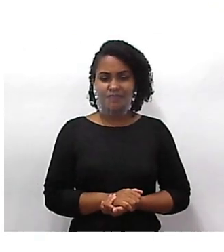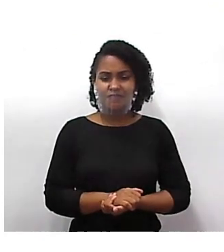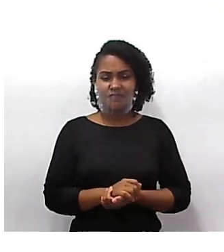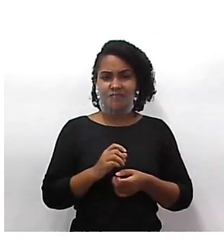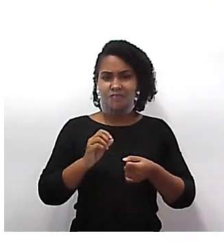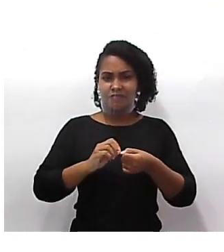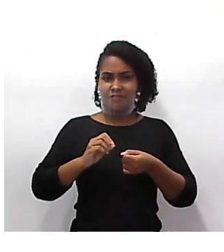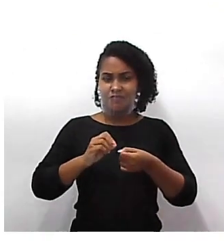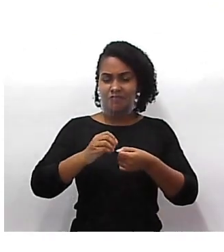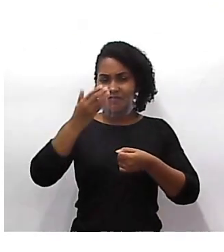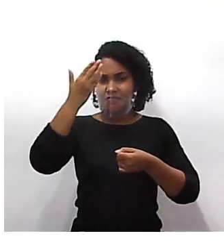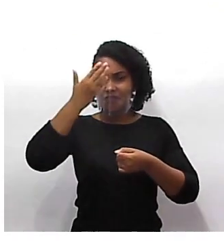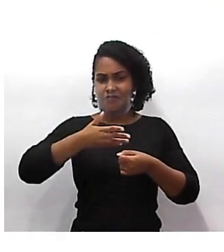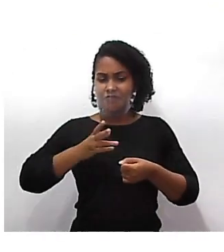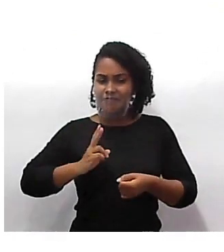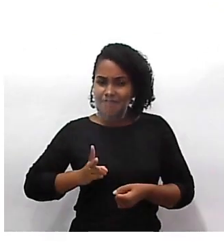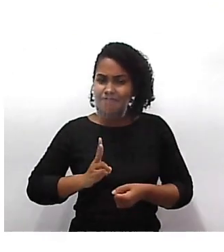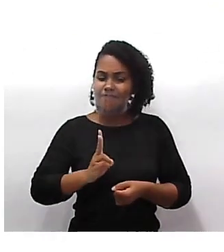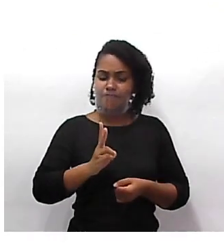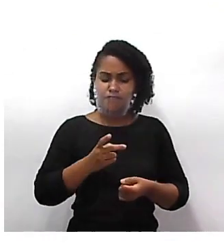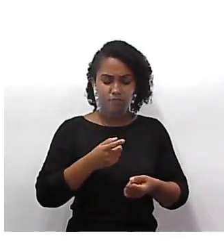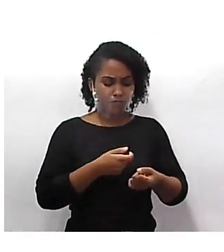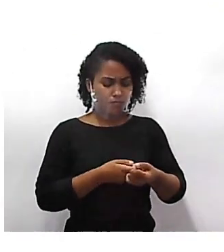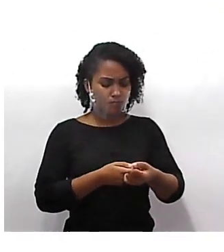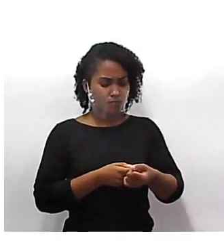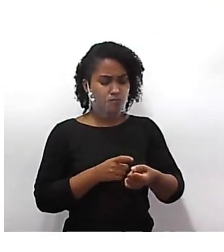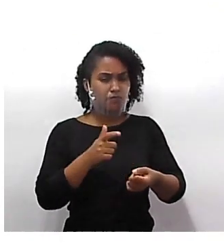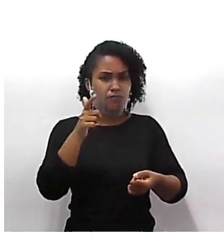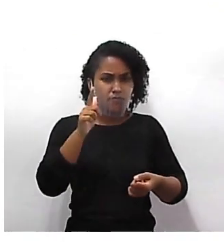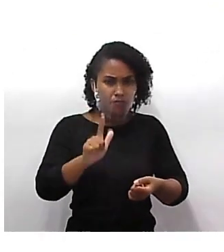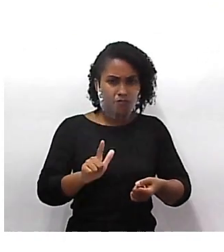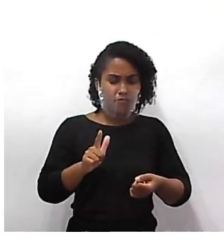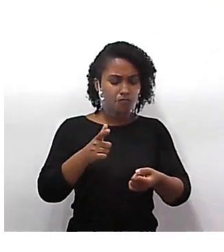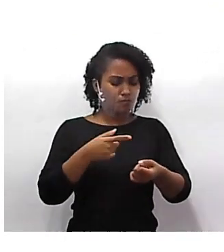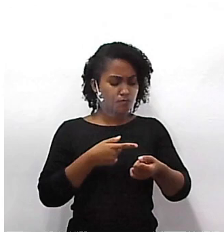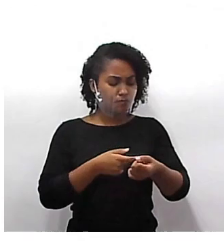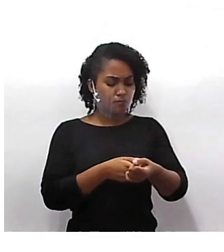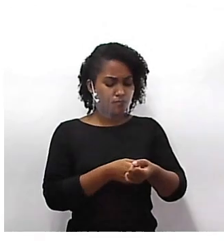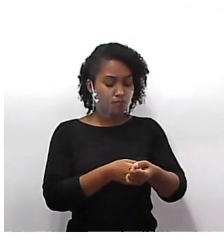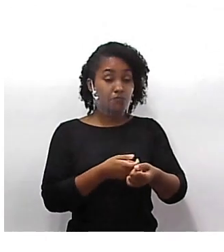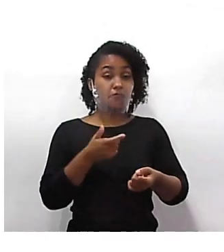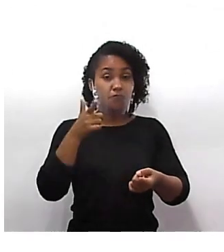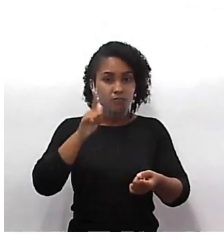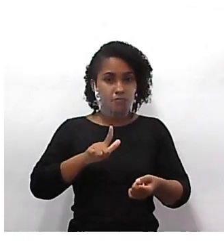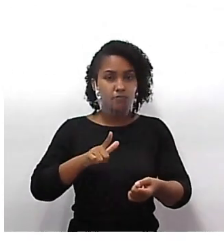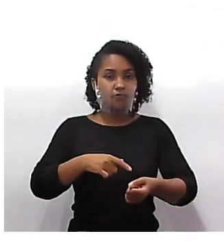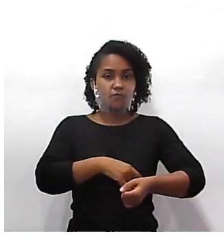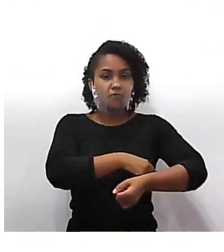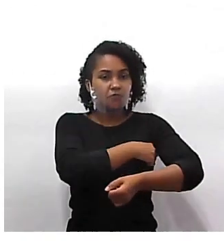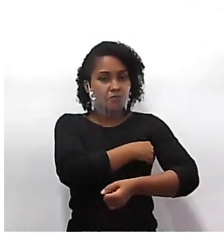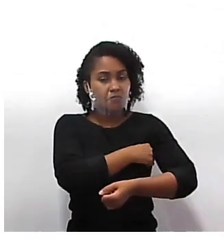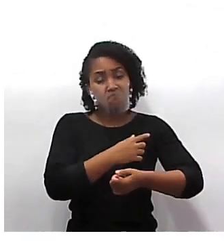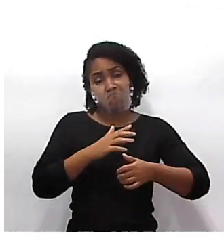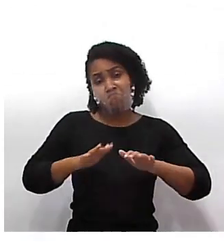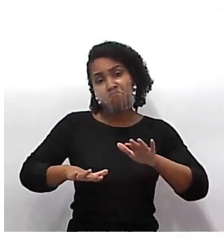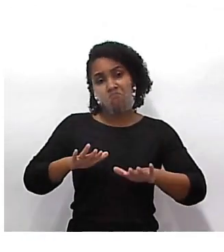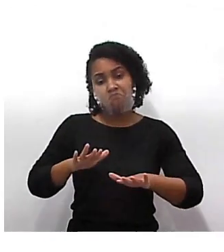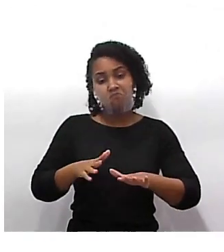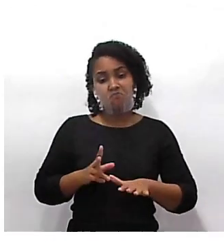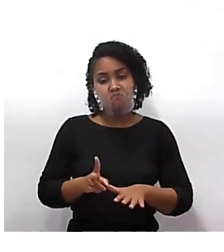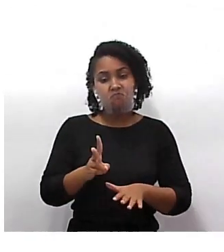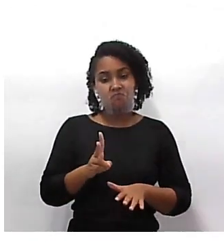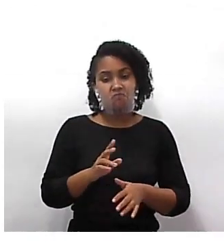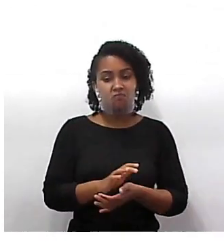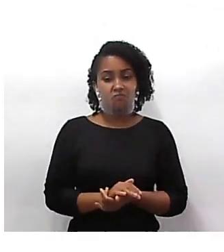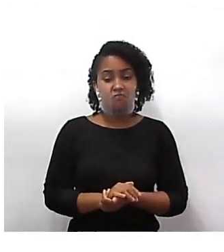fazer testagem constante. Testagem constante dos funcionários. Principalmente